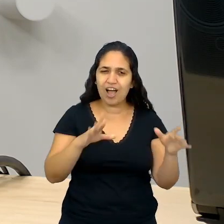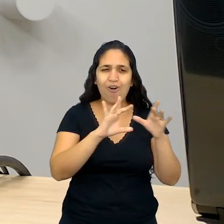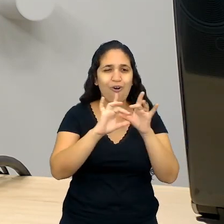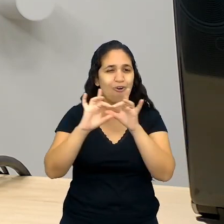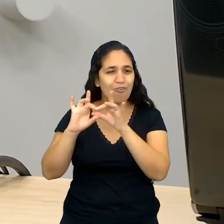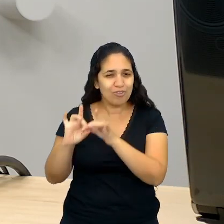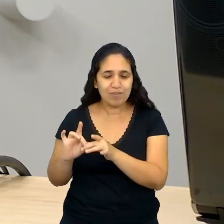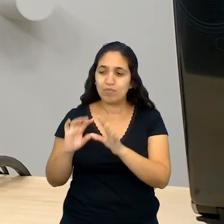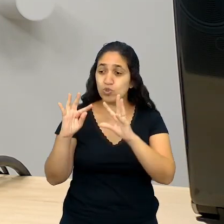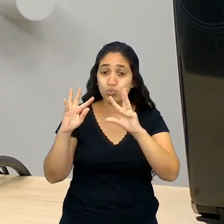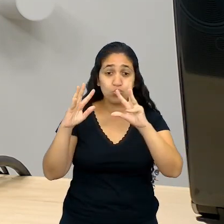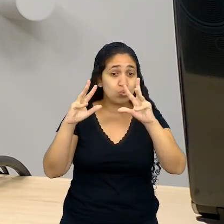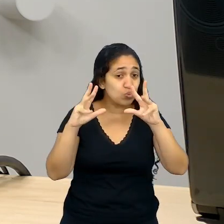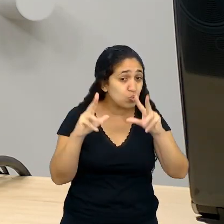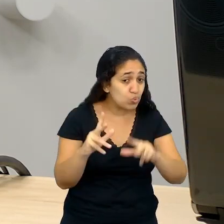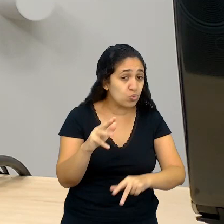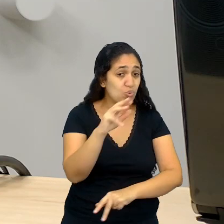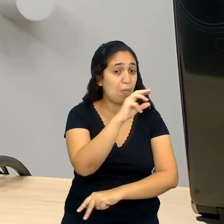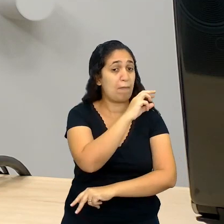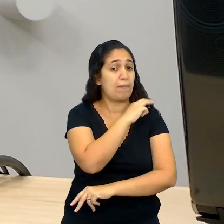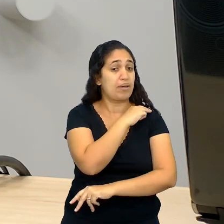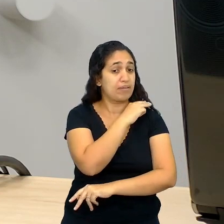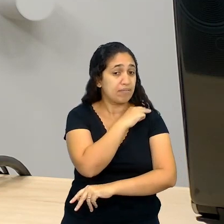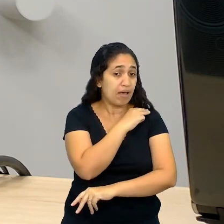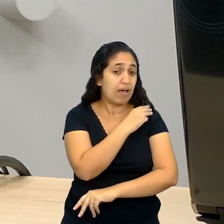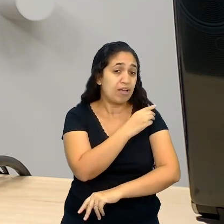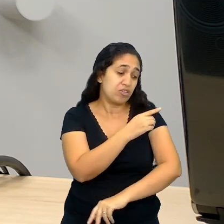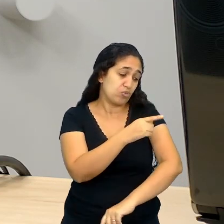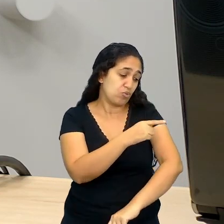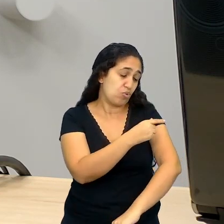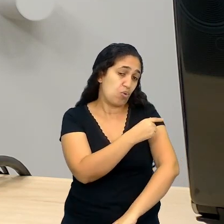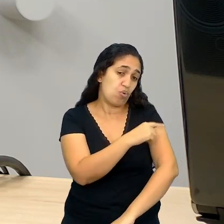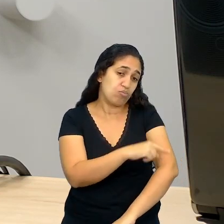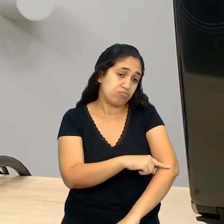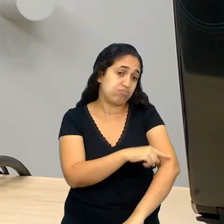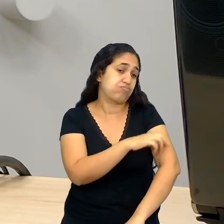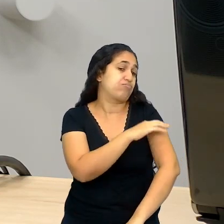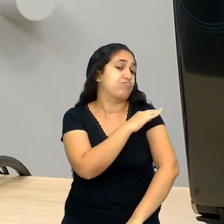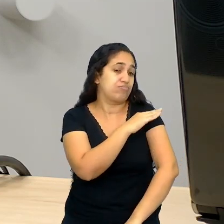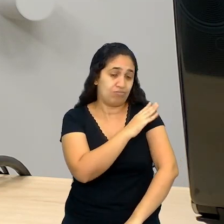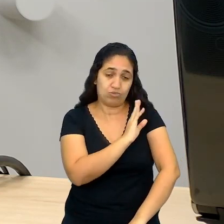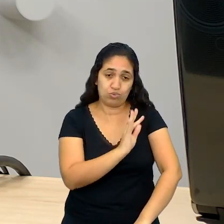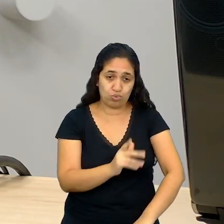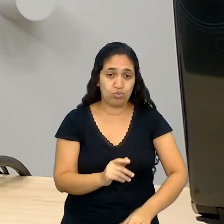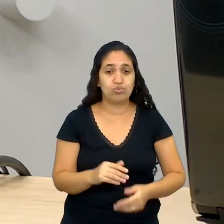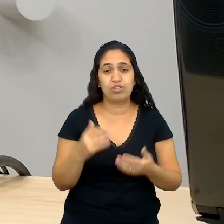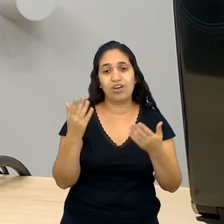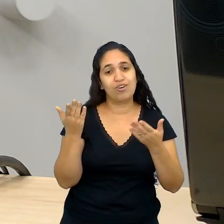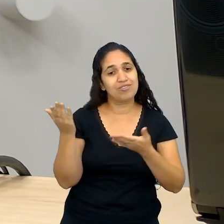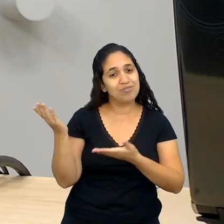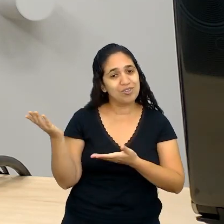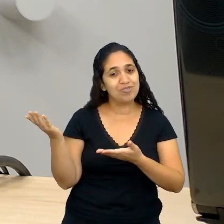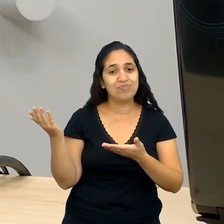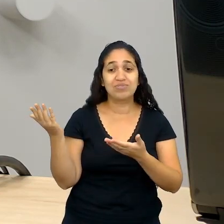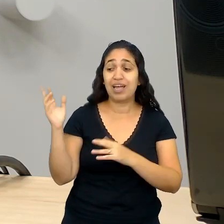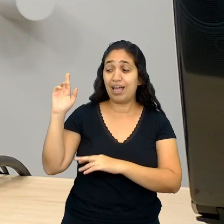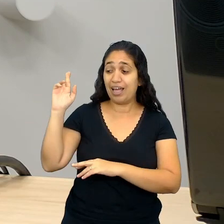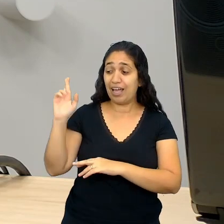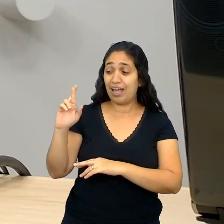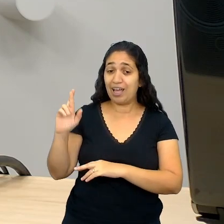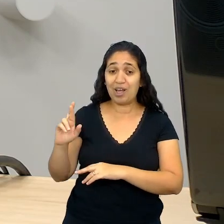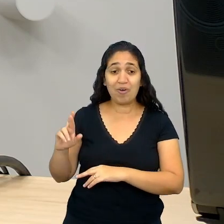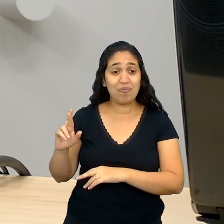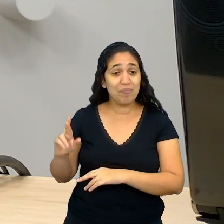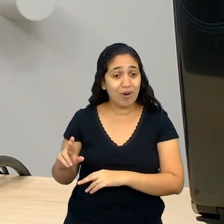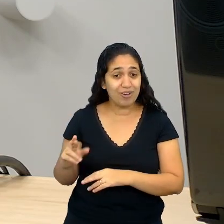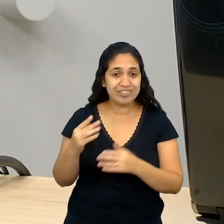aí, tanto no material do ensino médio, quanto no material dos anos finais e iniciais. E eu vou passar pra vocês agora a resposta, né, aqui a gente